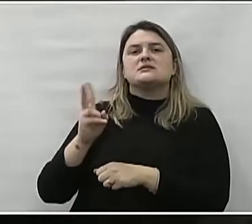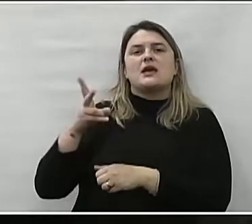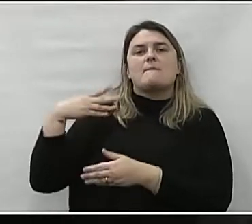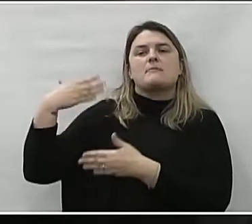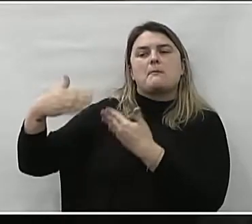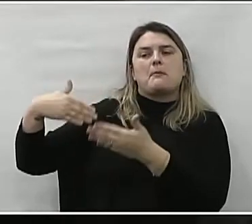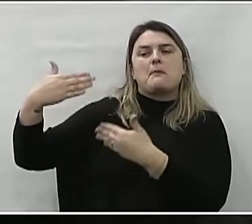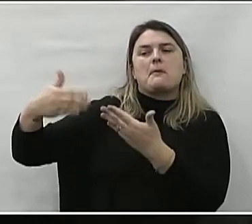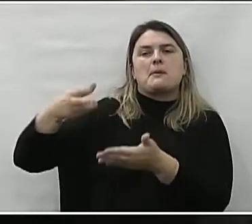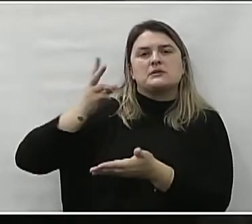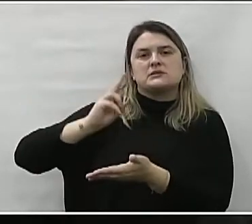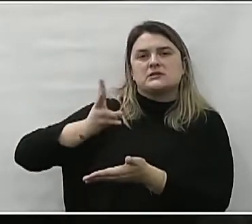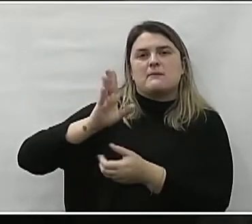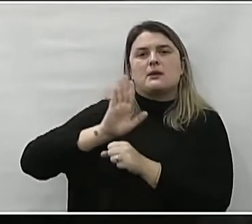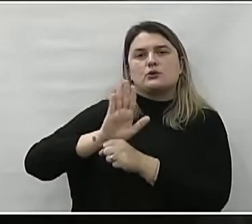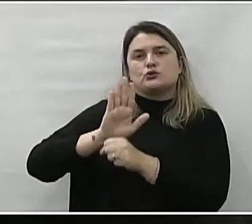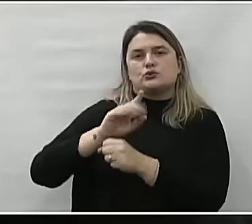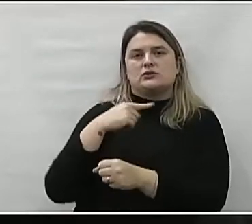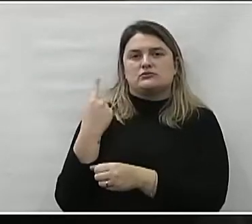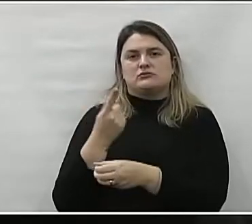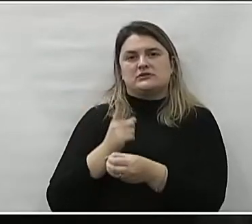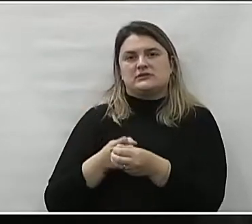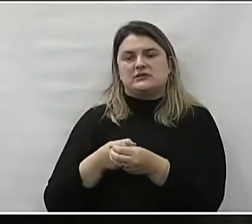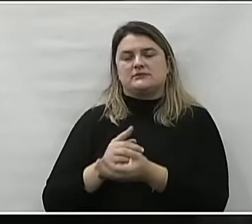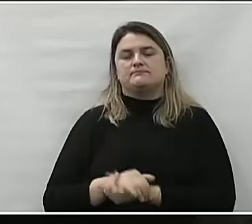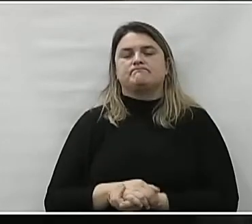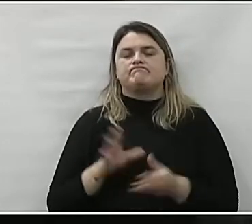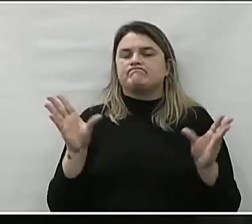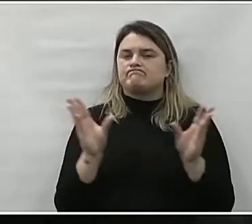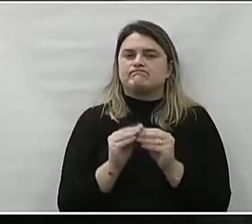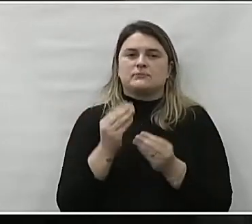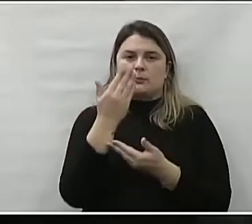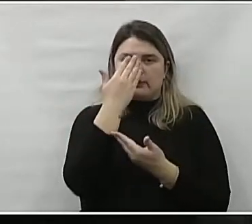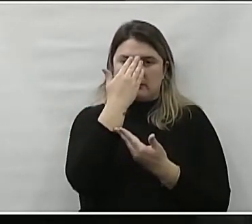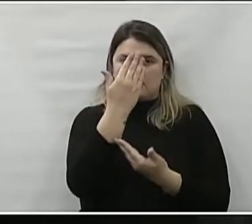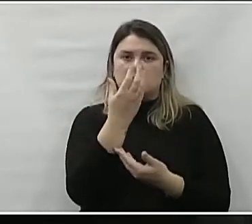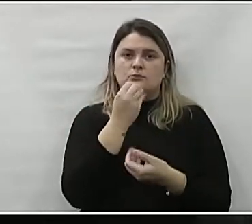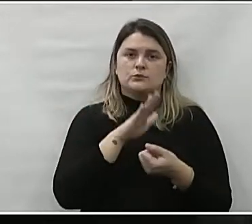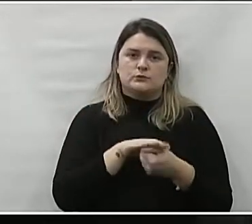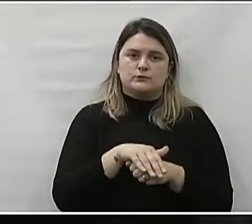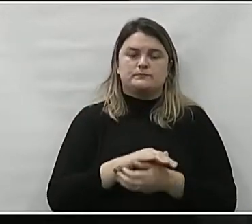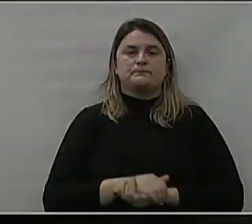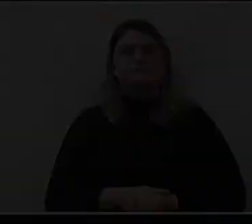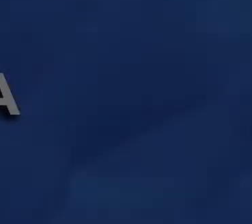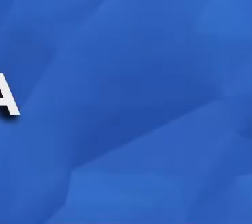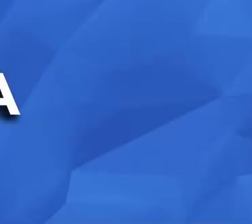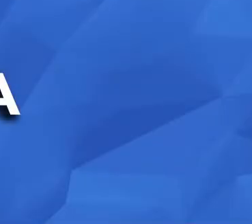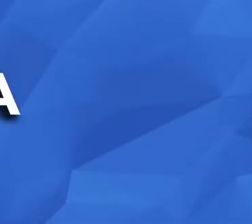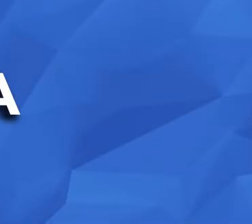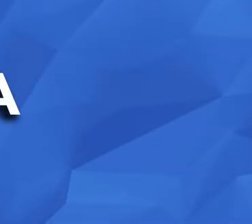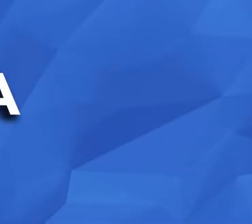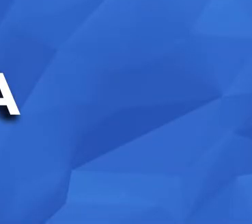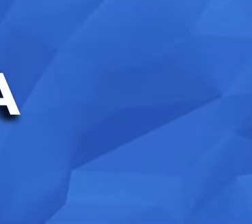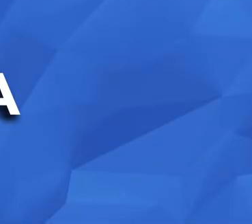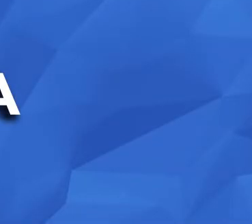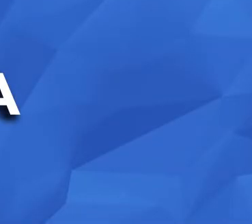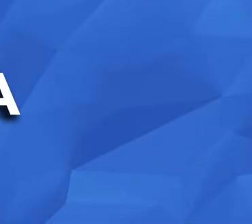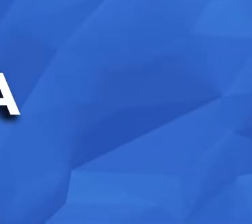enviam verbas aí todos os anos para nossa cidade seria isso muito obrigado boa noite a todos